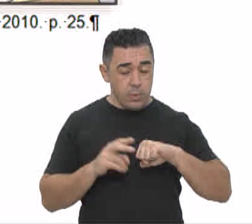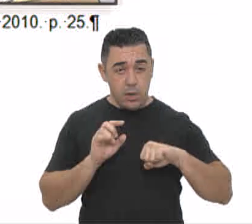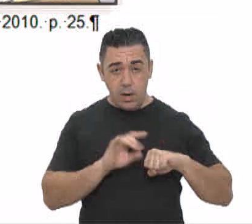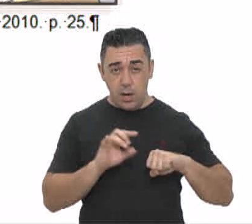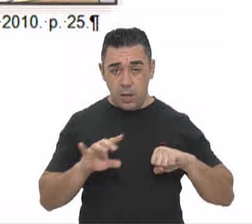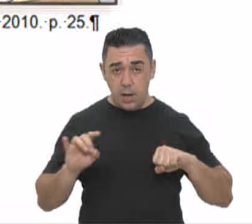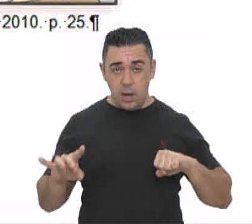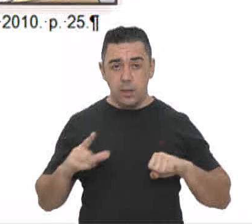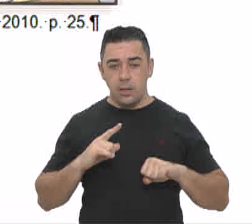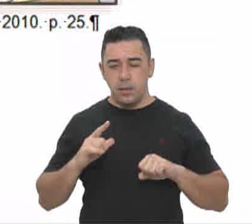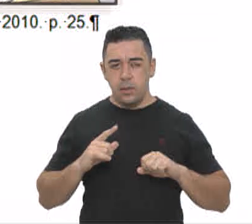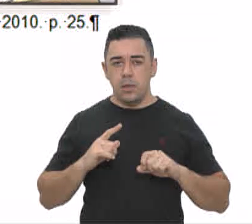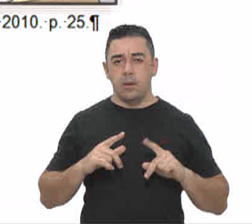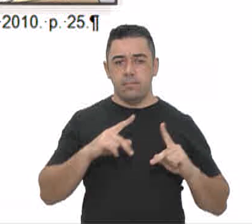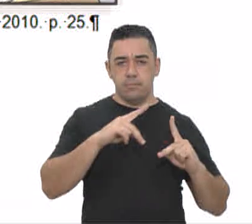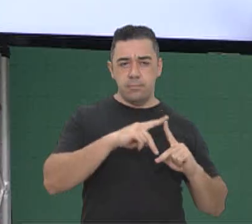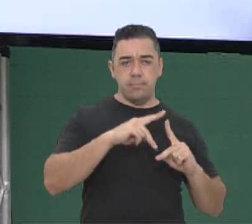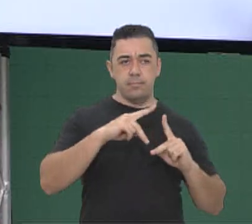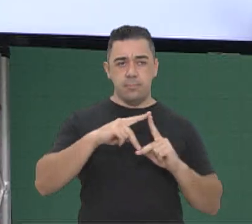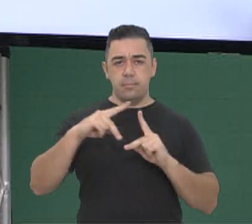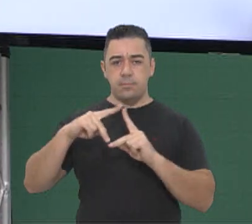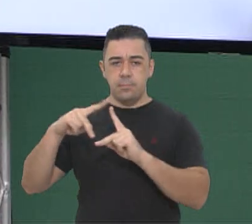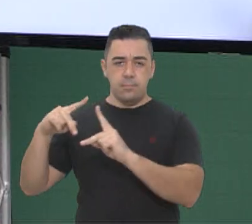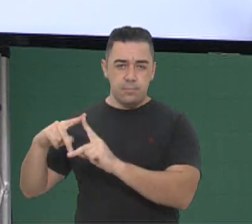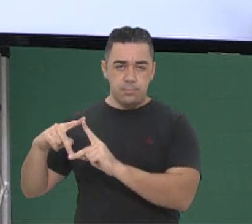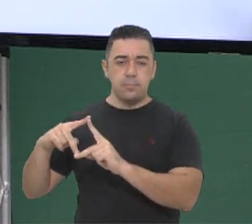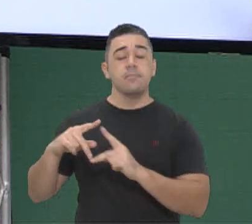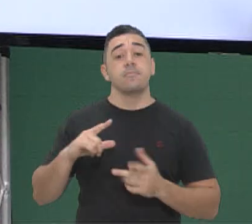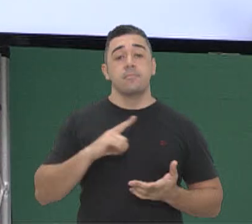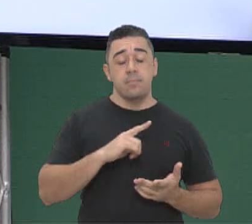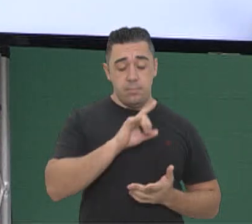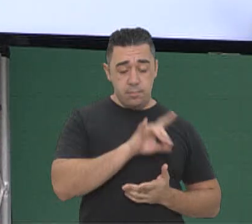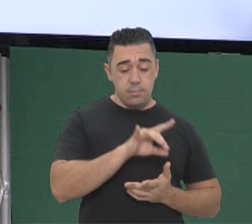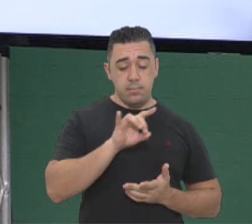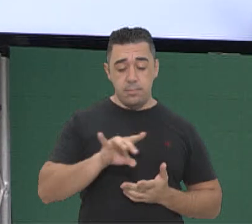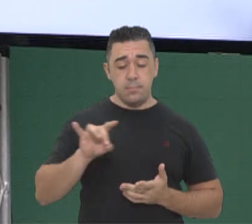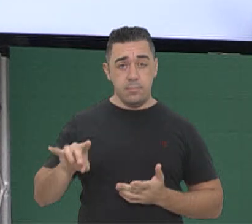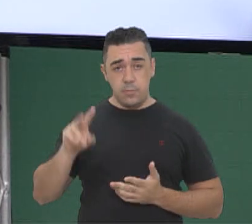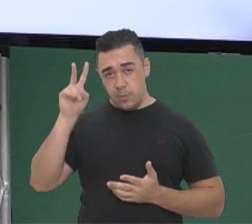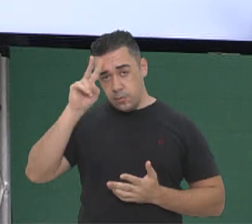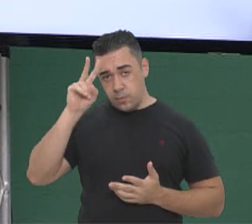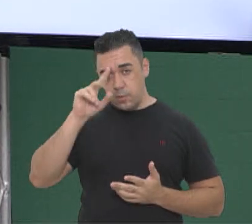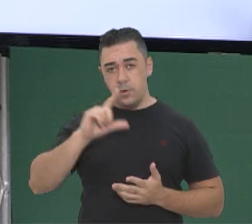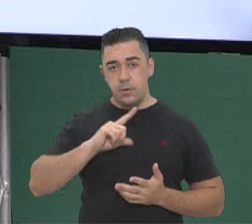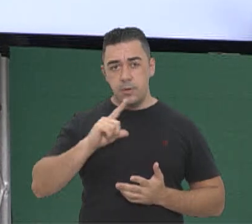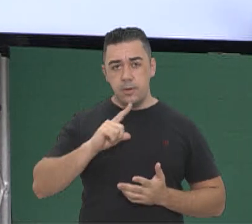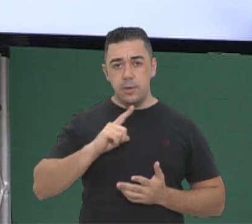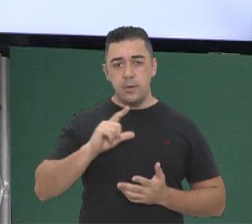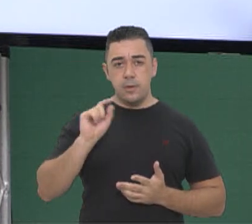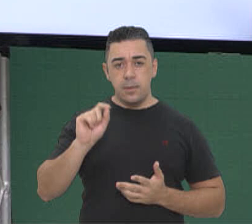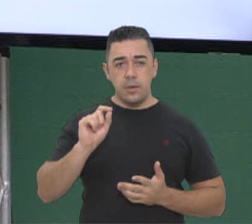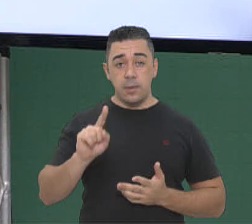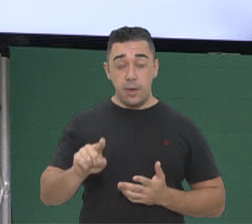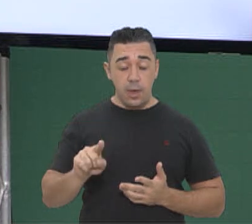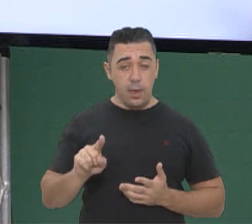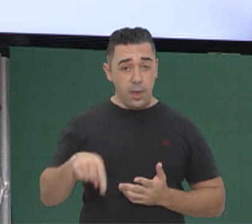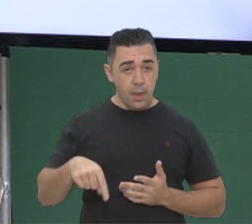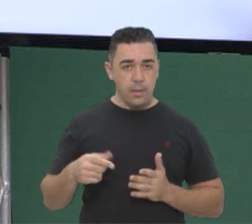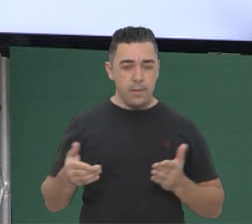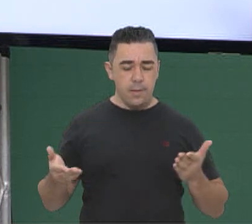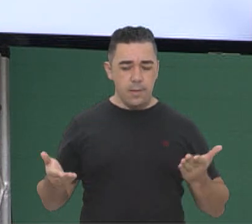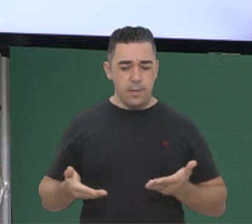lá das primeiras aulas, cada vinheta, cada quadrinho de la historieta está em ele presente de indicativo.